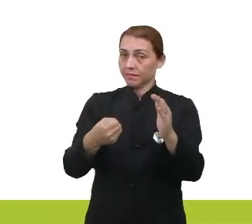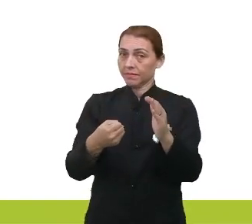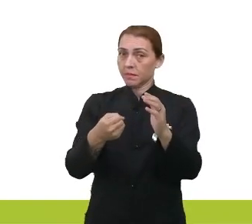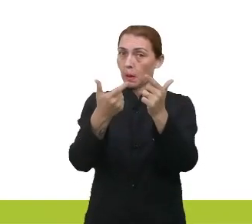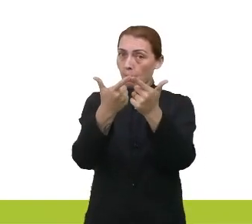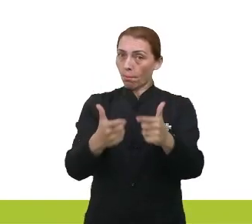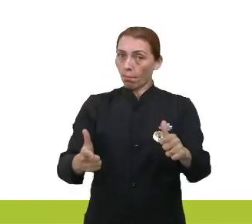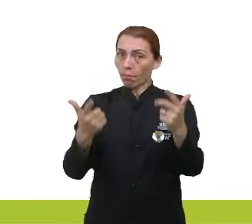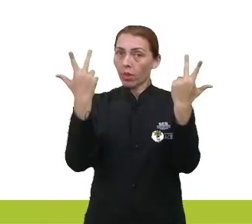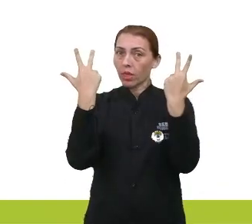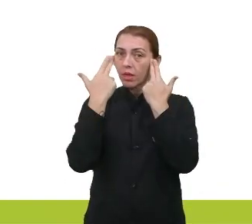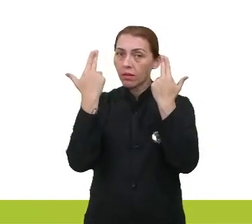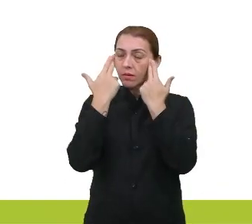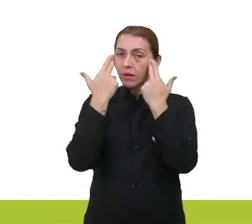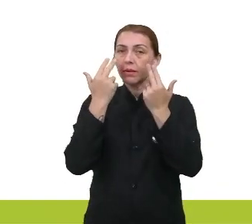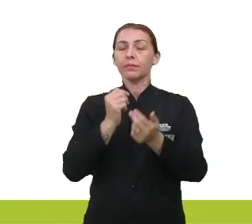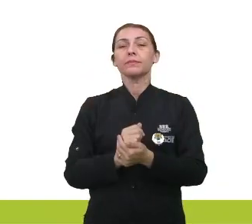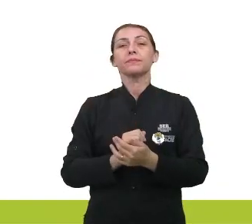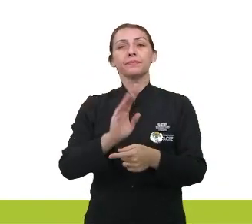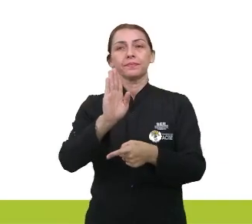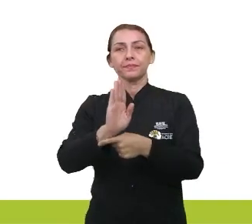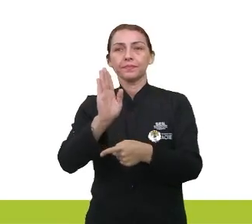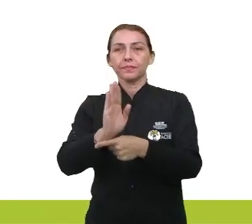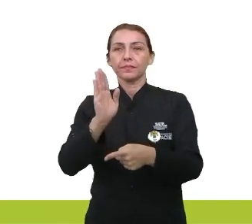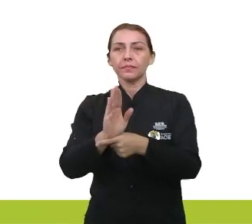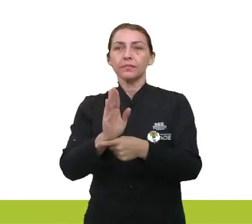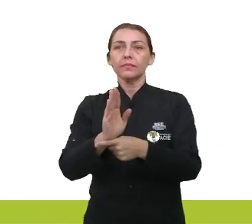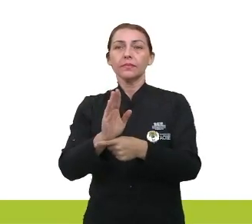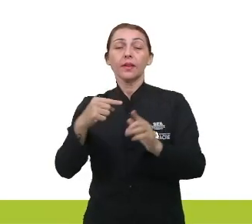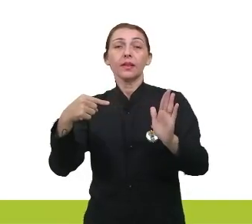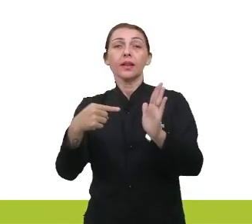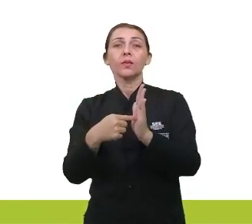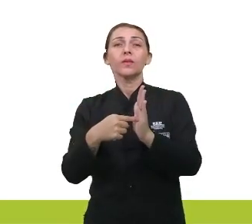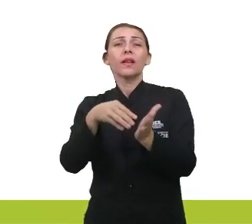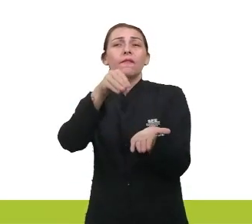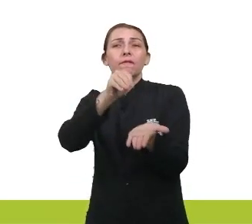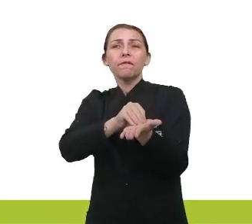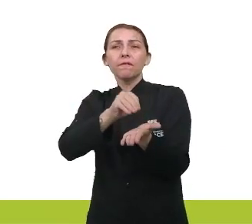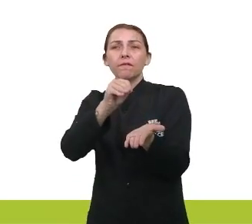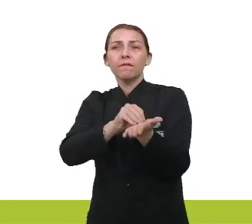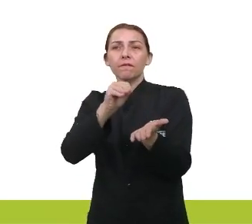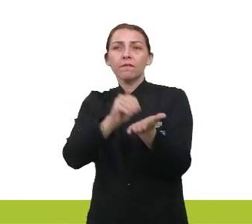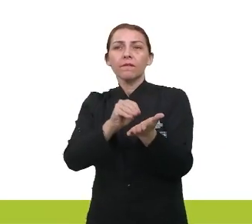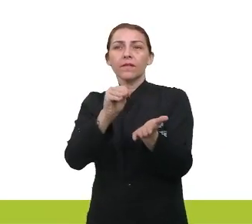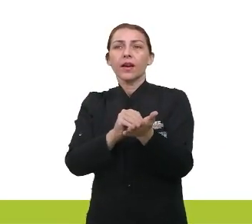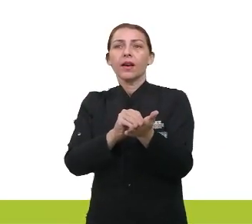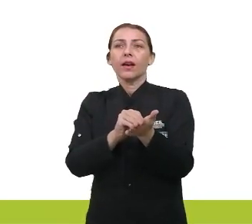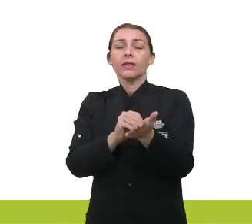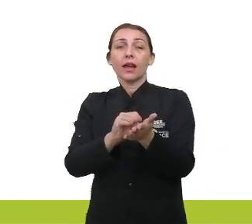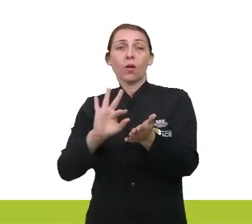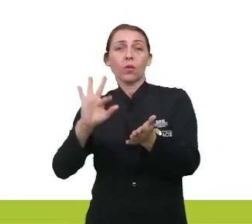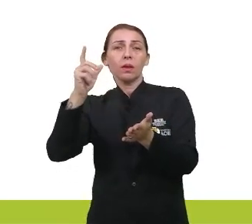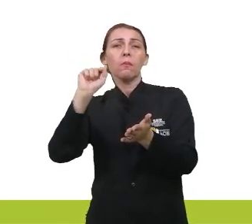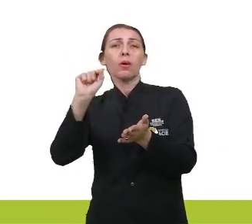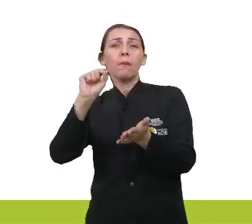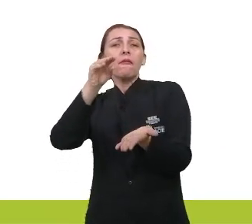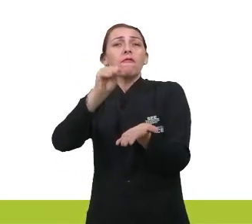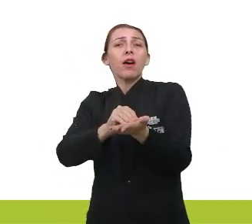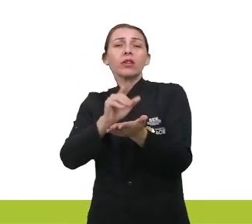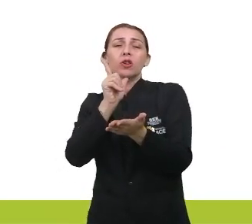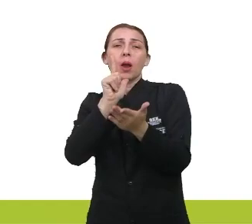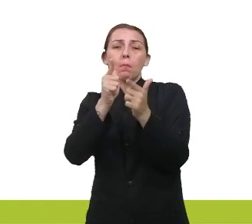características naturais do sertão? B, será que a letra da música está fazendo uma denúncia da